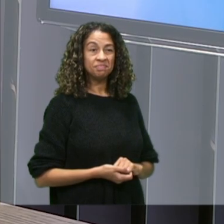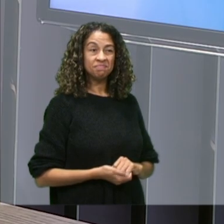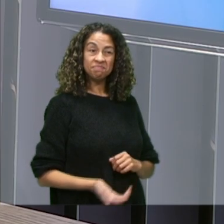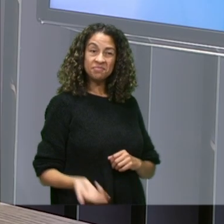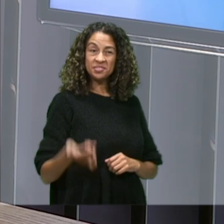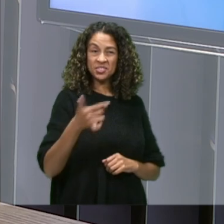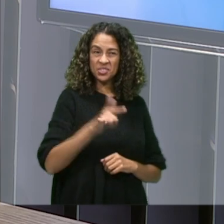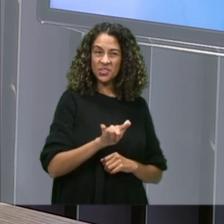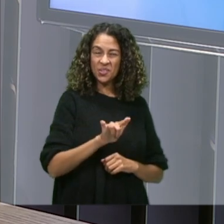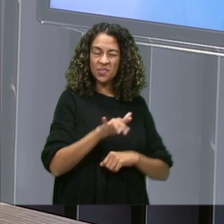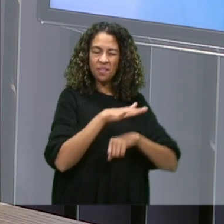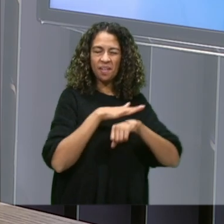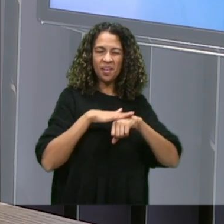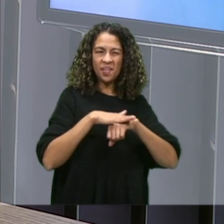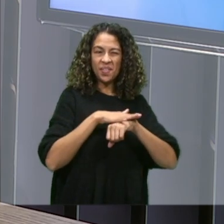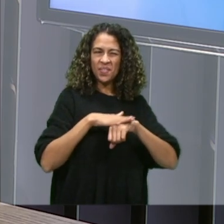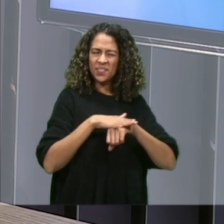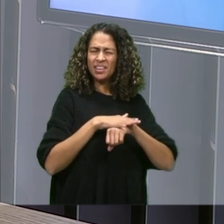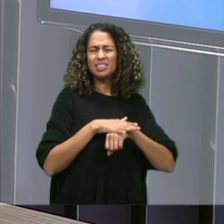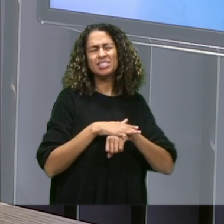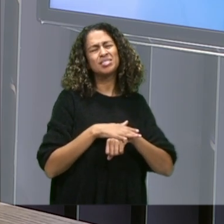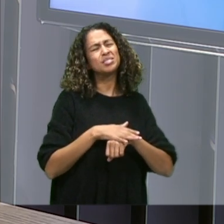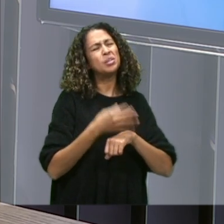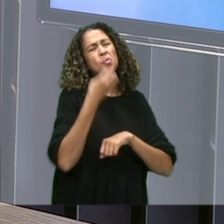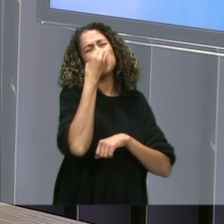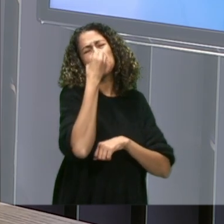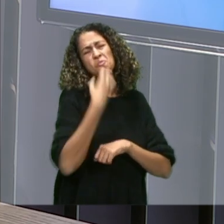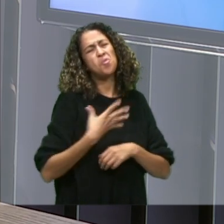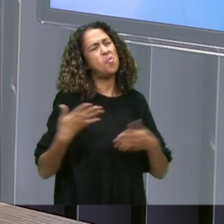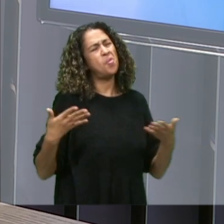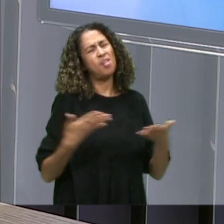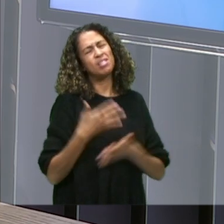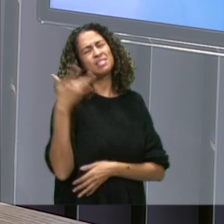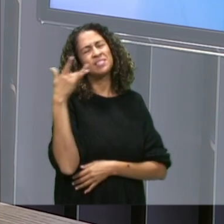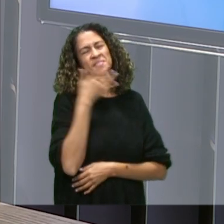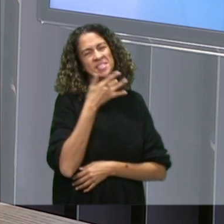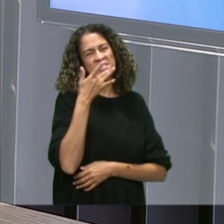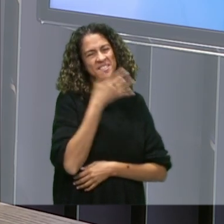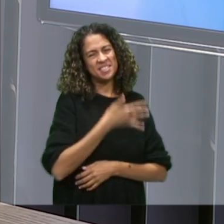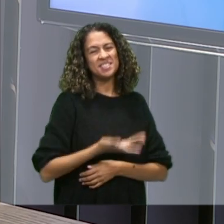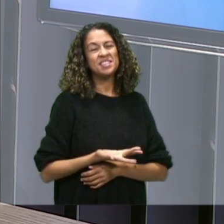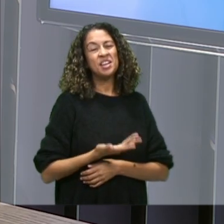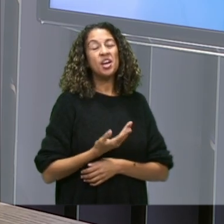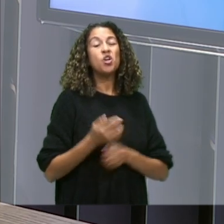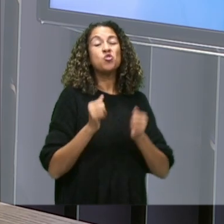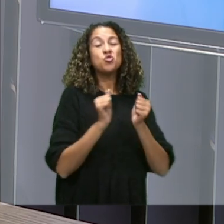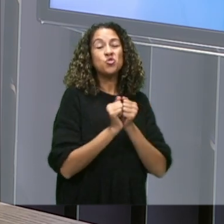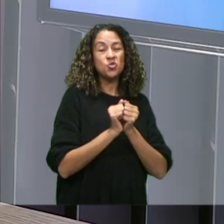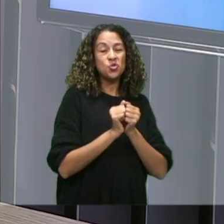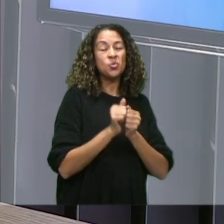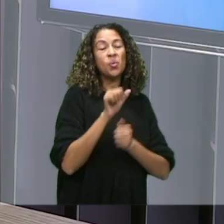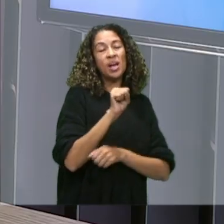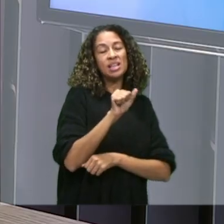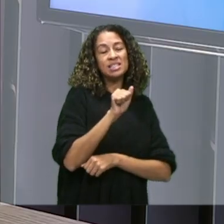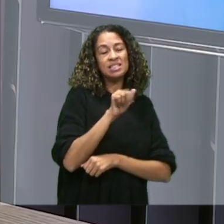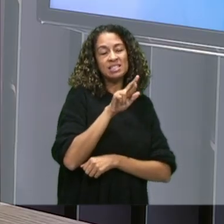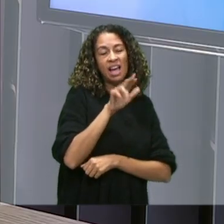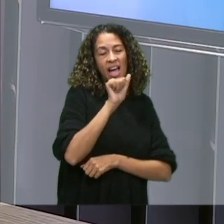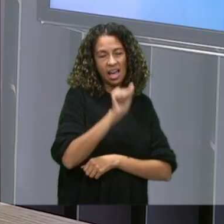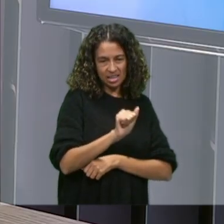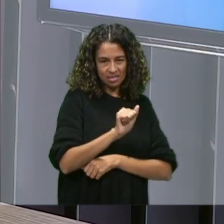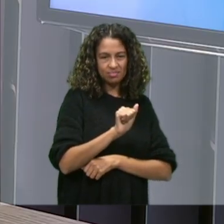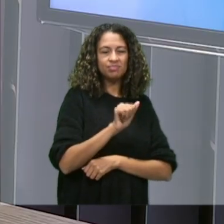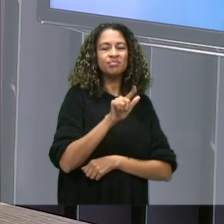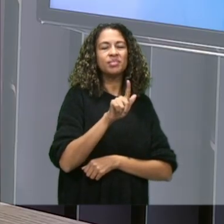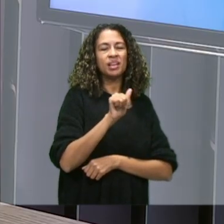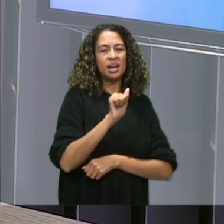Voltamos aqui na nossa conversa, que hoje está muito boa, muito gostosa, com a Sara Gabriela Feio da